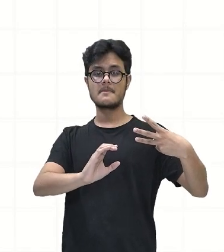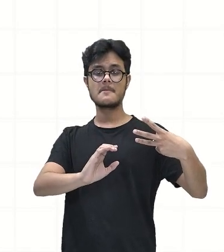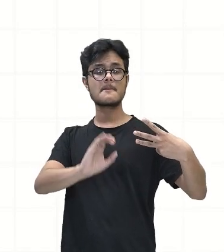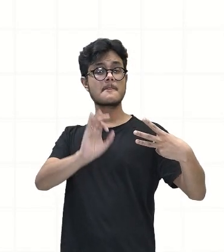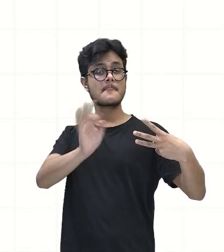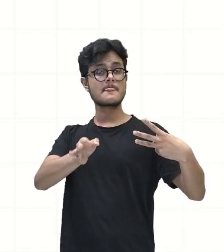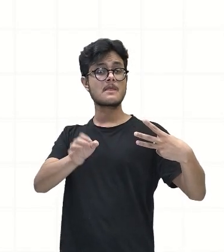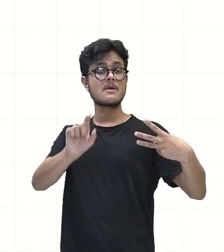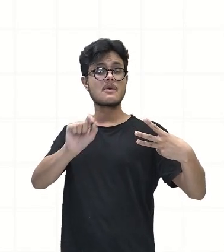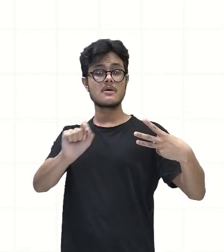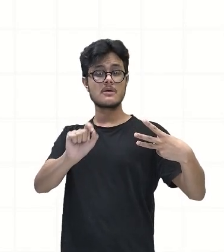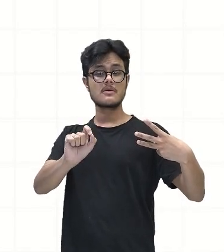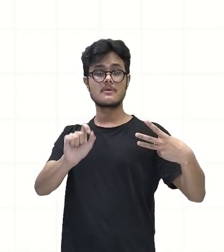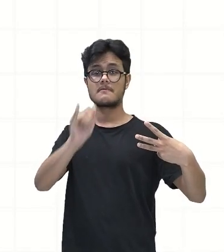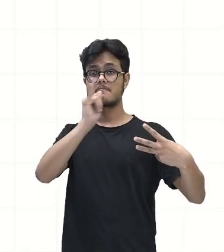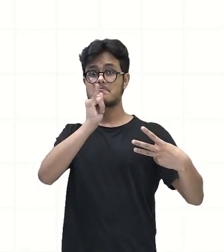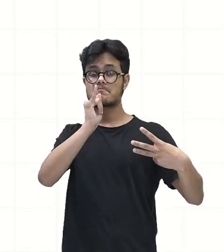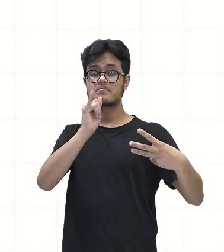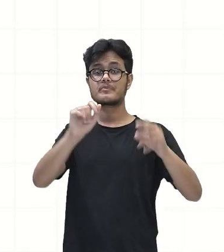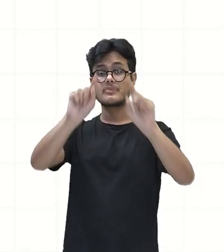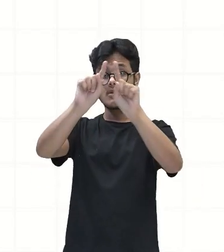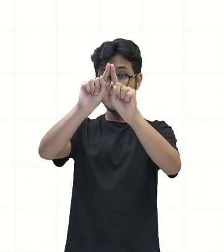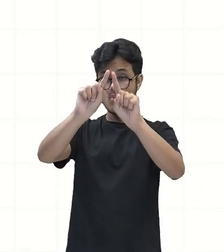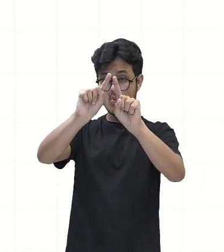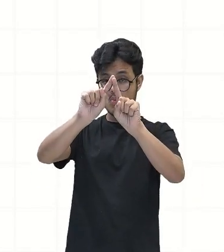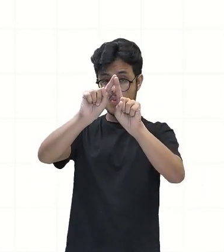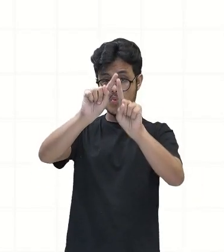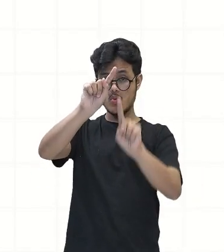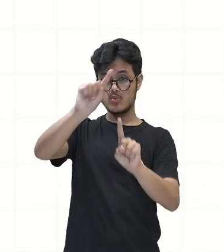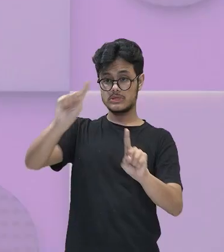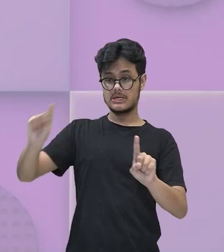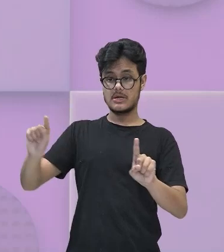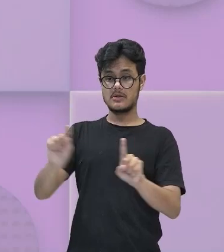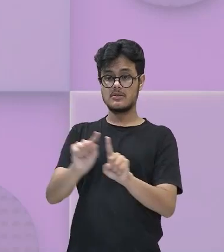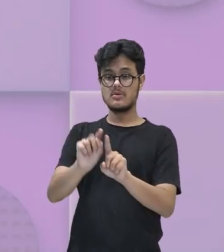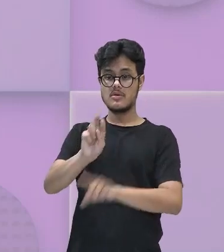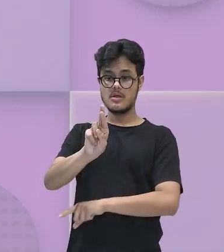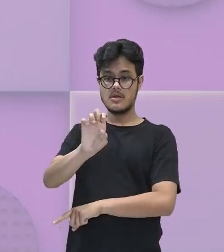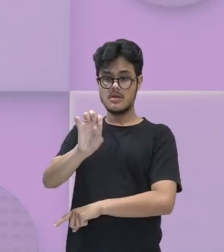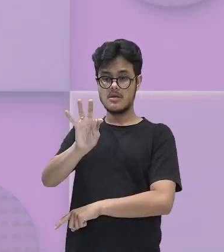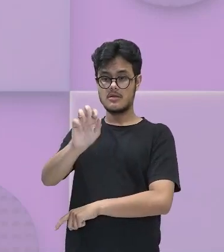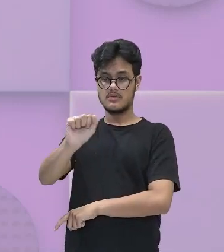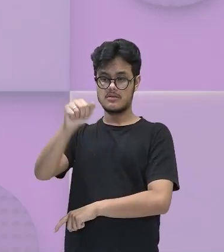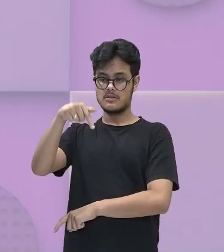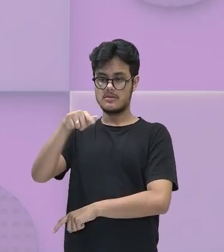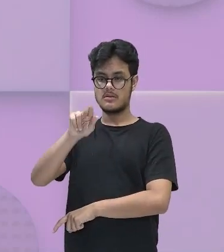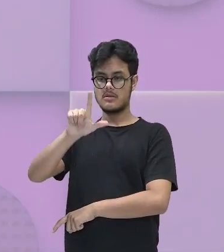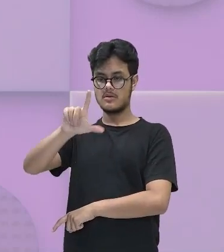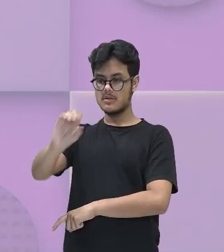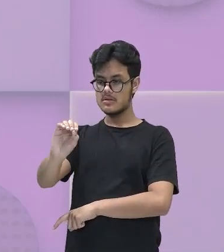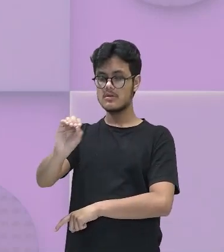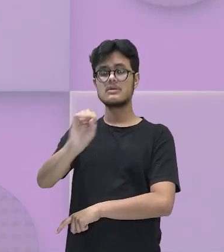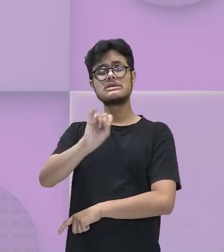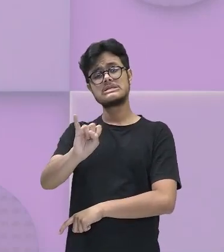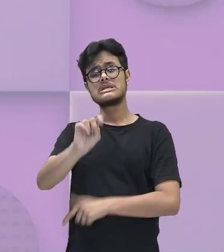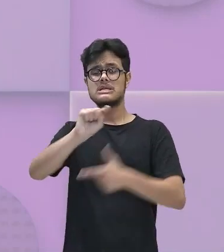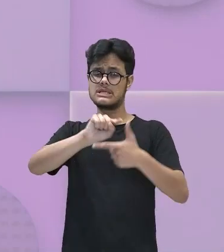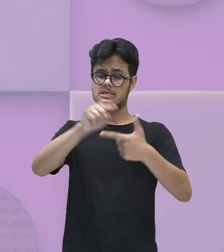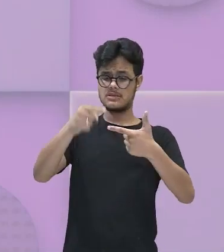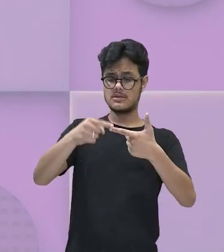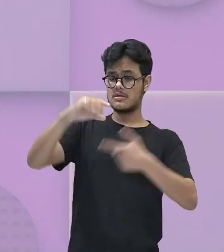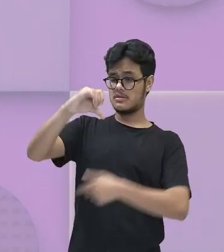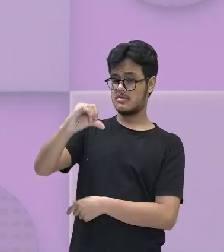medidas de um triângulo retângulo, certo? Então, por ser um triângulo retângulo, vai existir